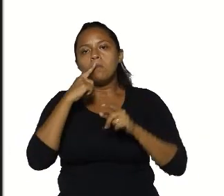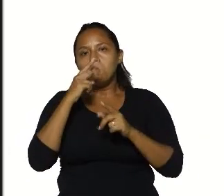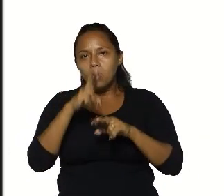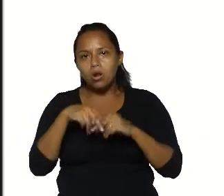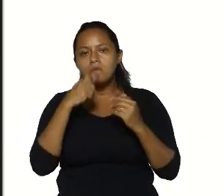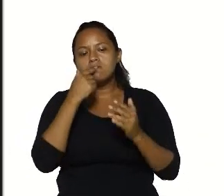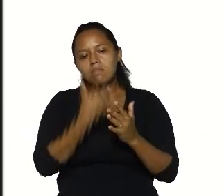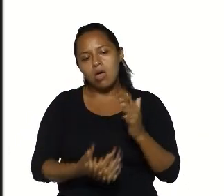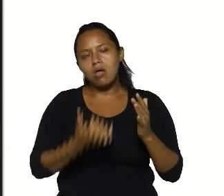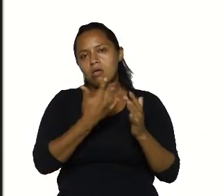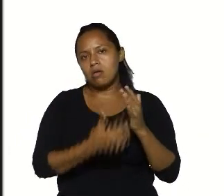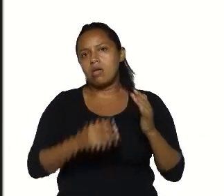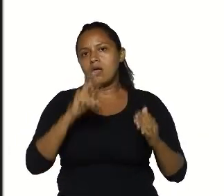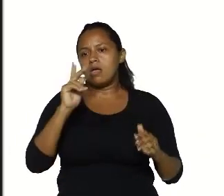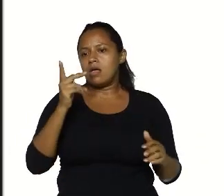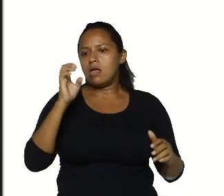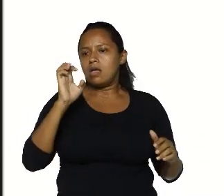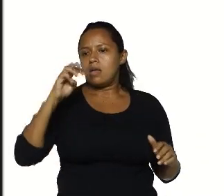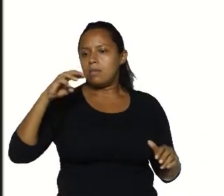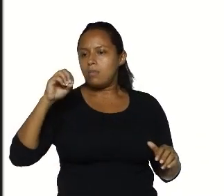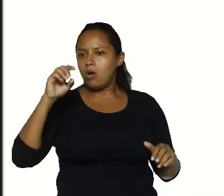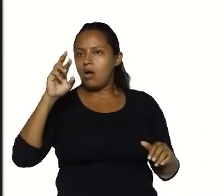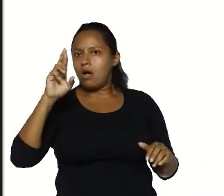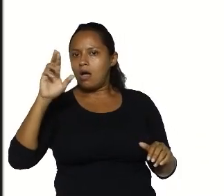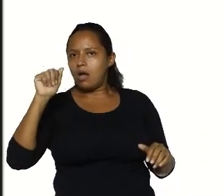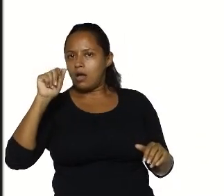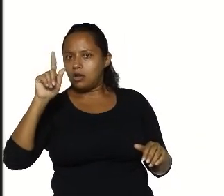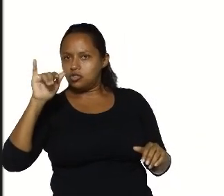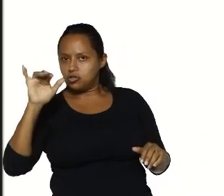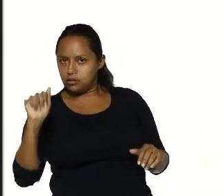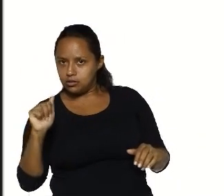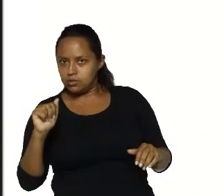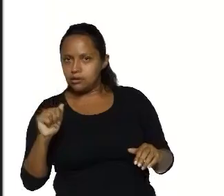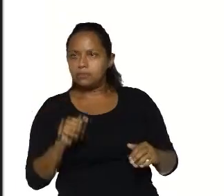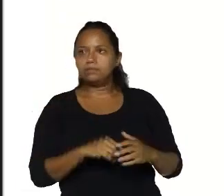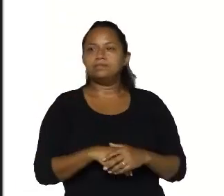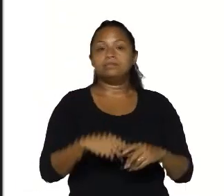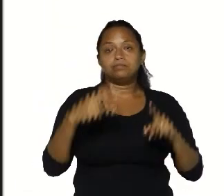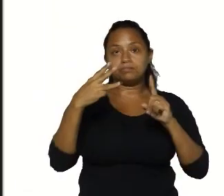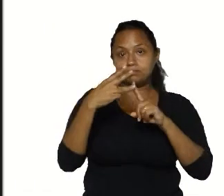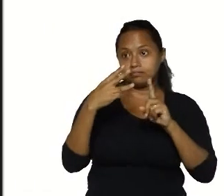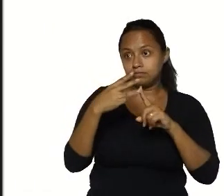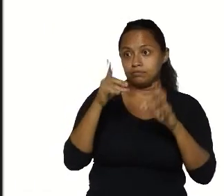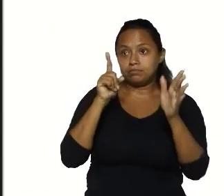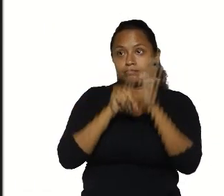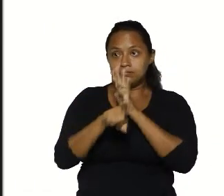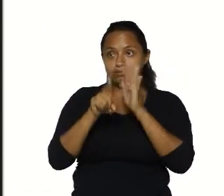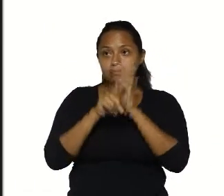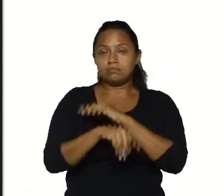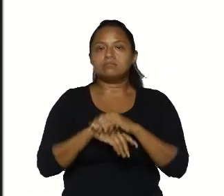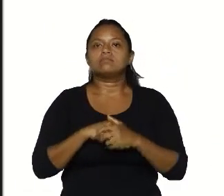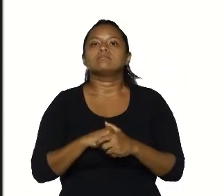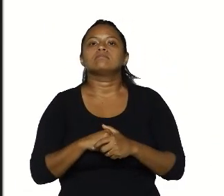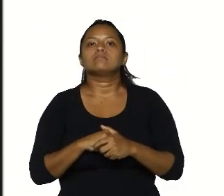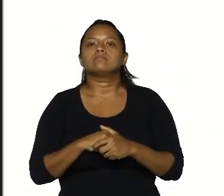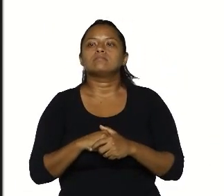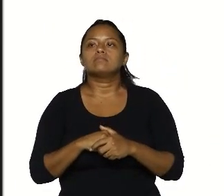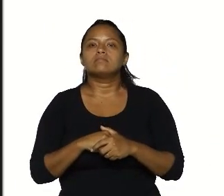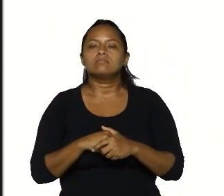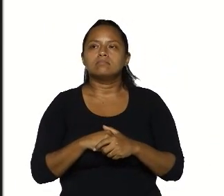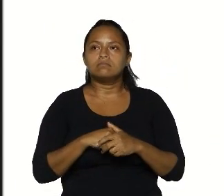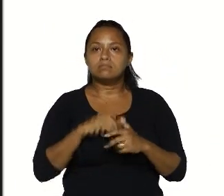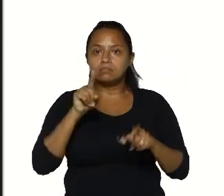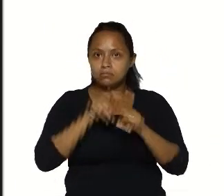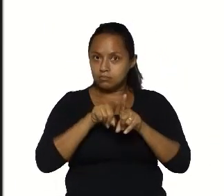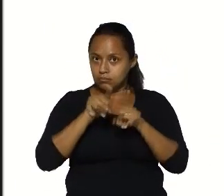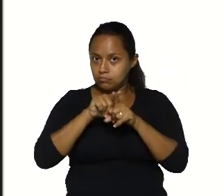sangramento, hemorragia, como foi o caso do sangramento nasal. Terceira questão. Essa também é uma questão